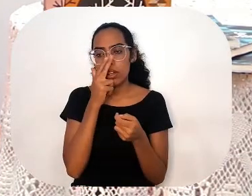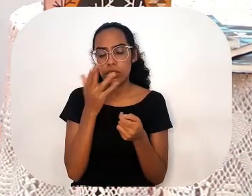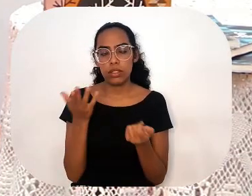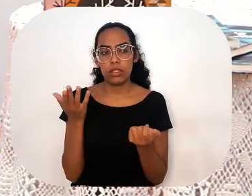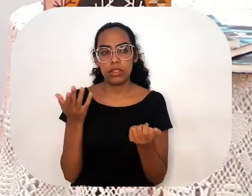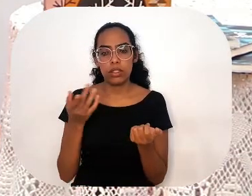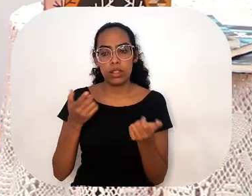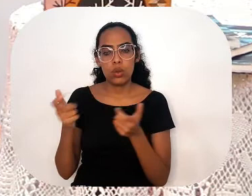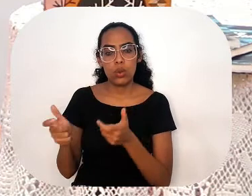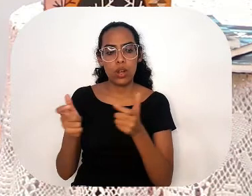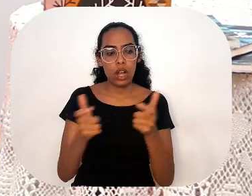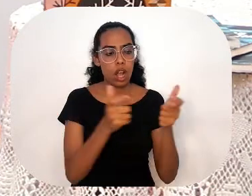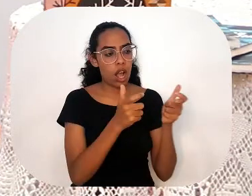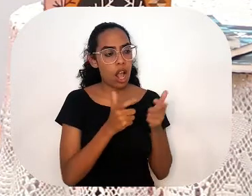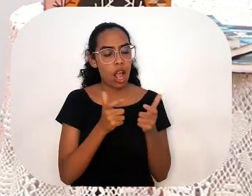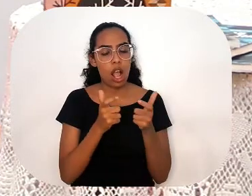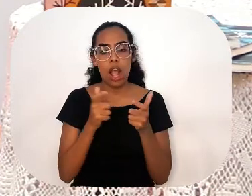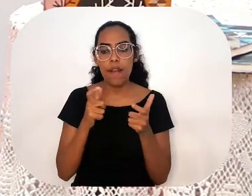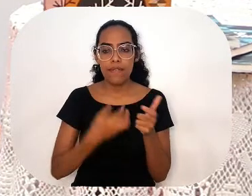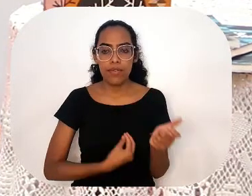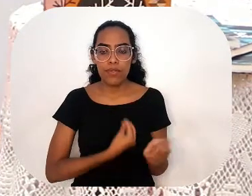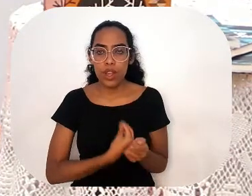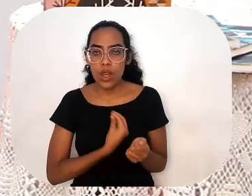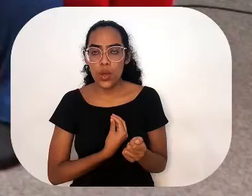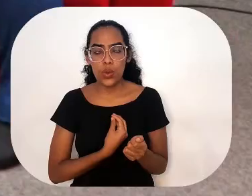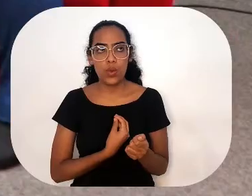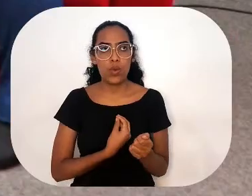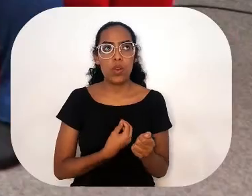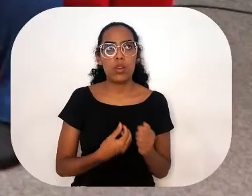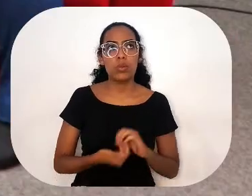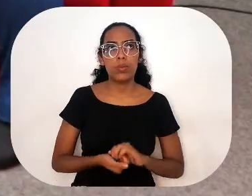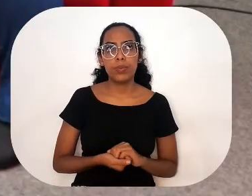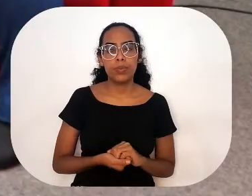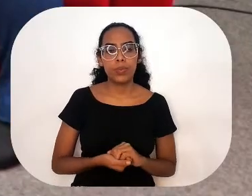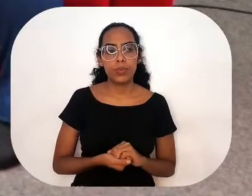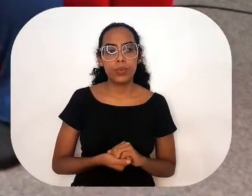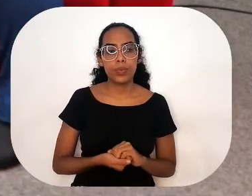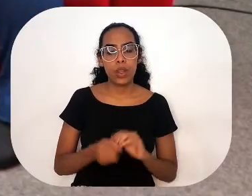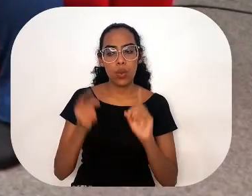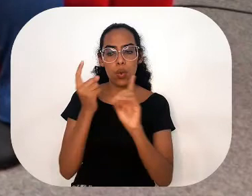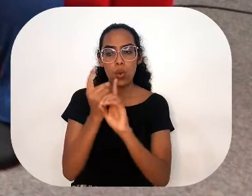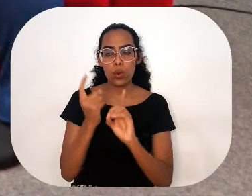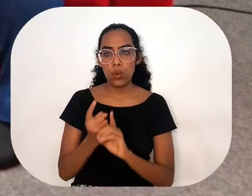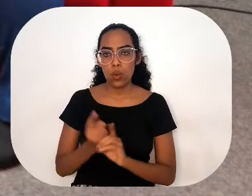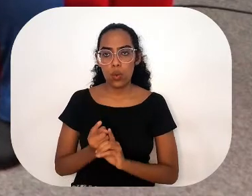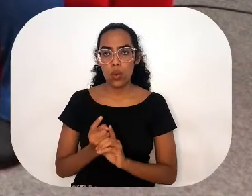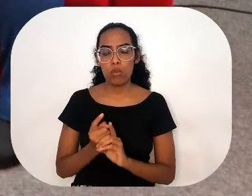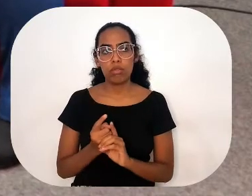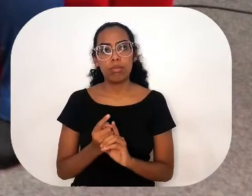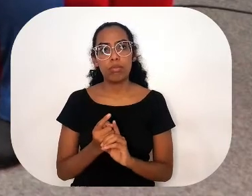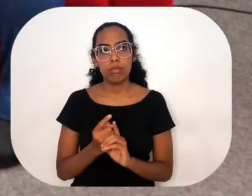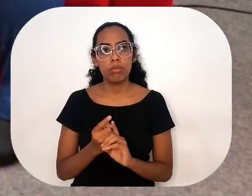acaba que os lugares por onde a gente passou as coisas que a gente escreveu o fato de ter encontrado